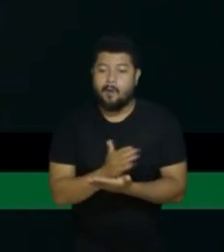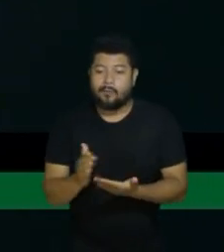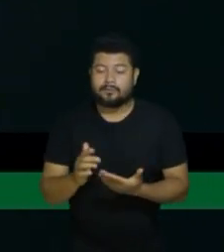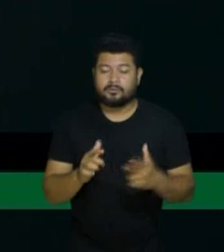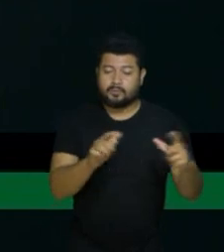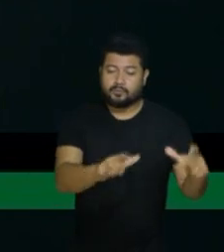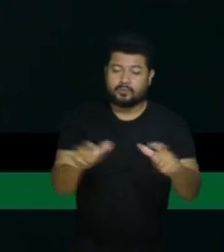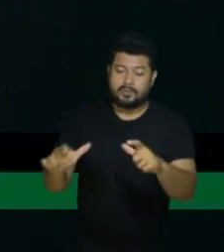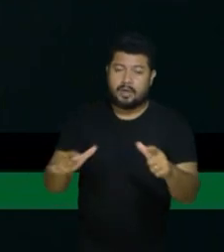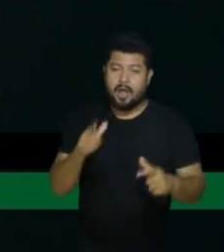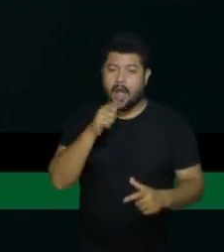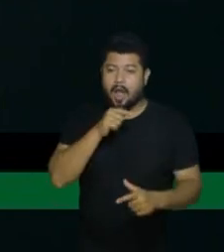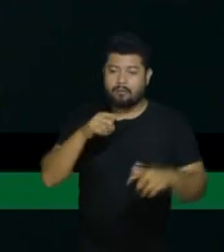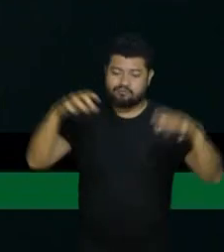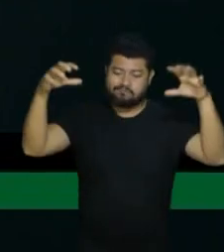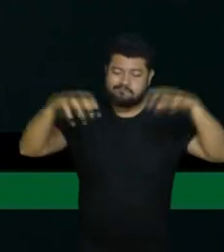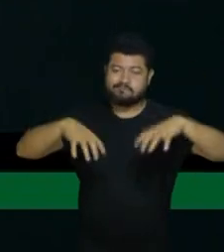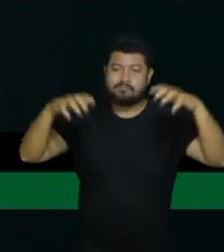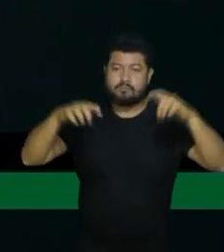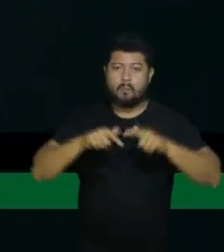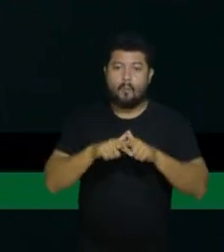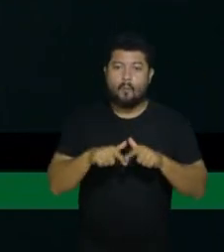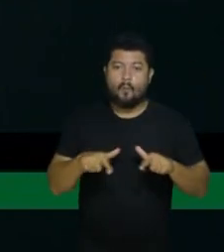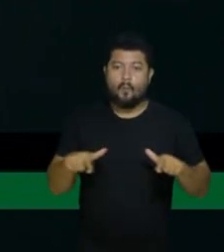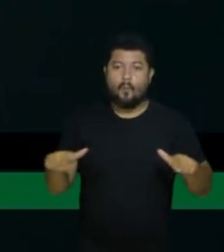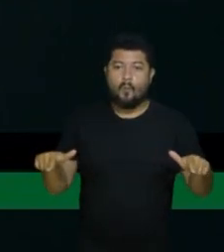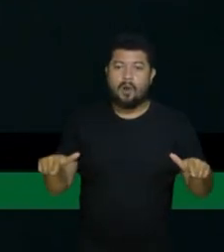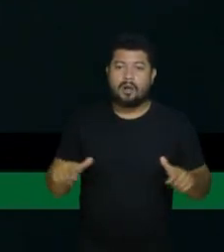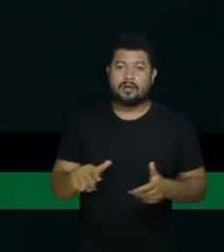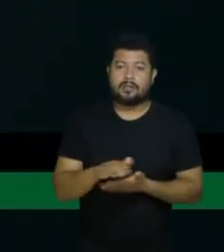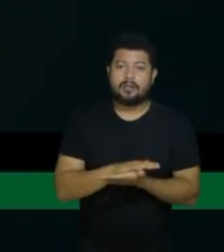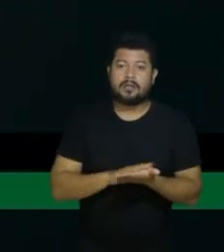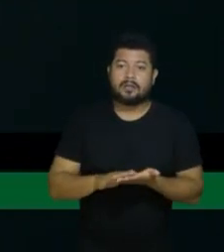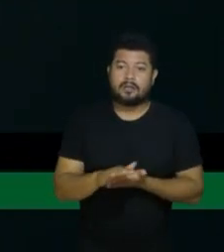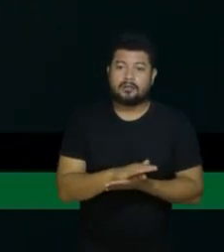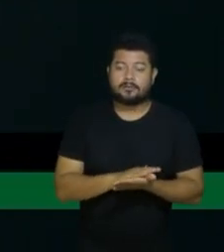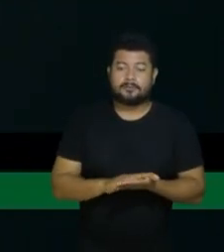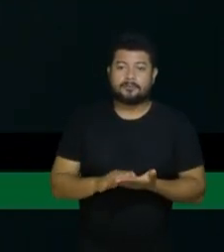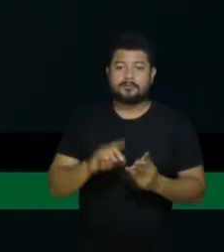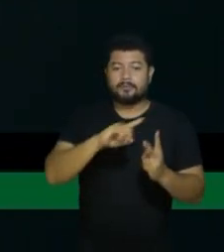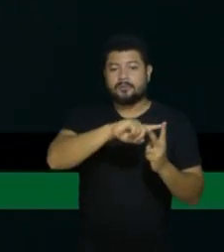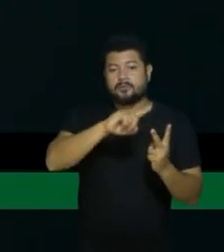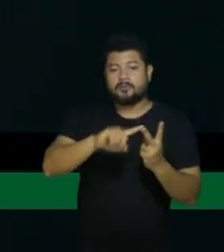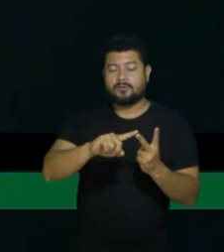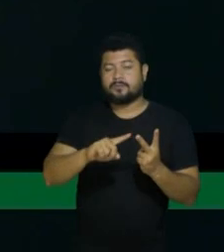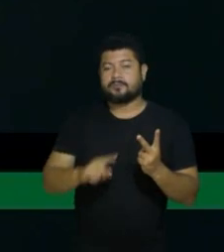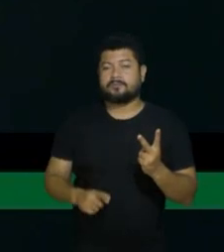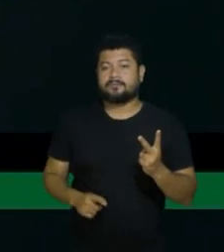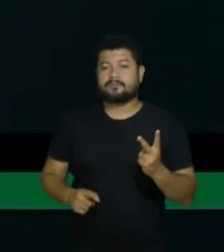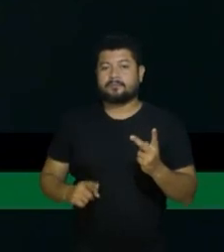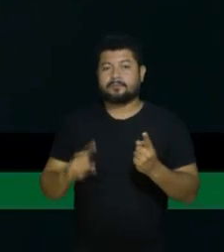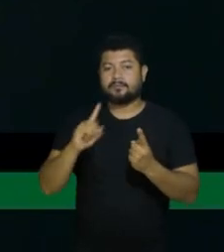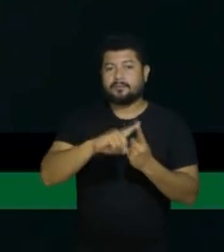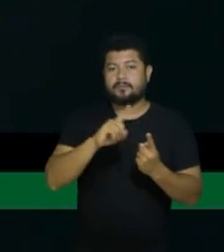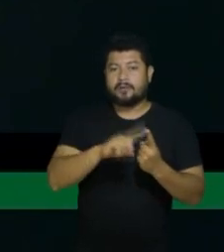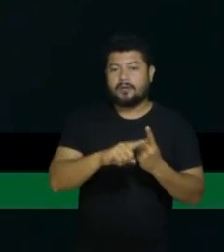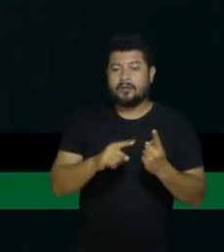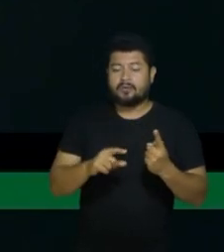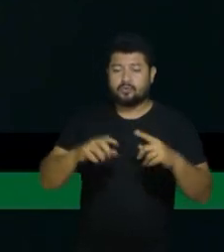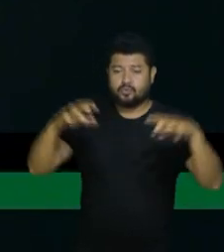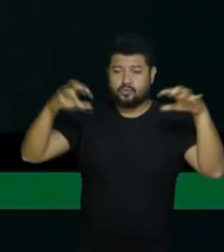secas secas ou estiagens né Essas duas situações altas precipitações